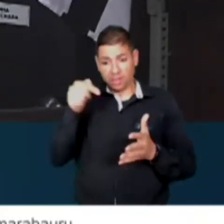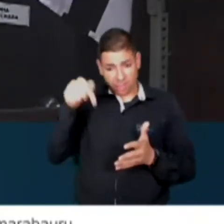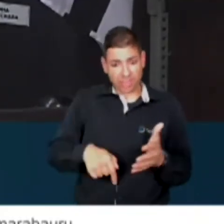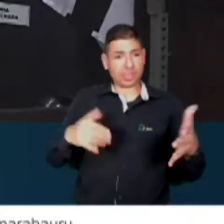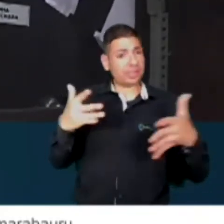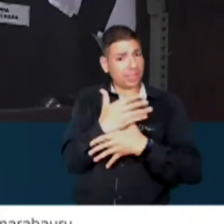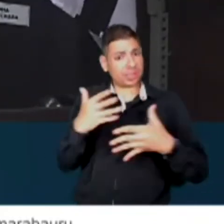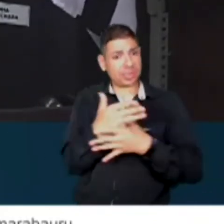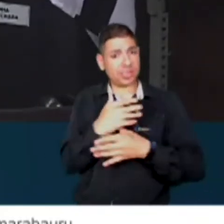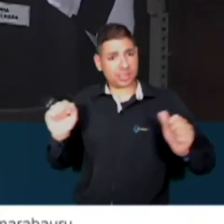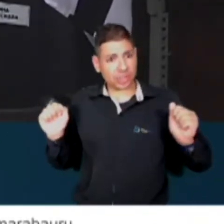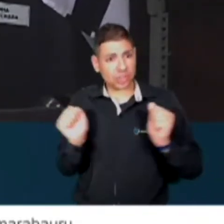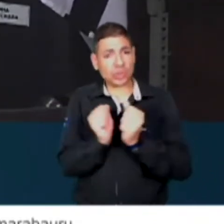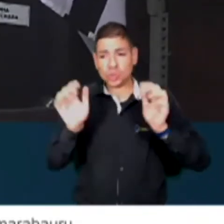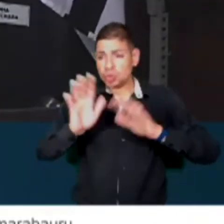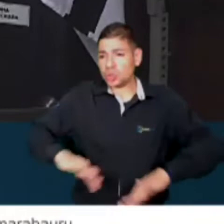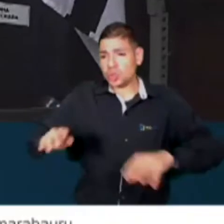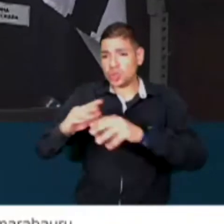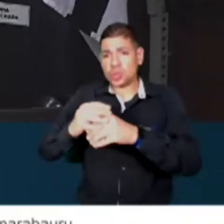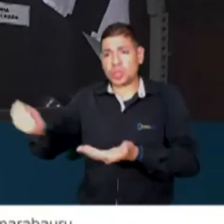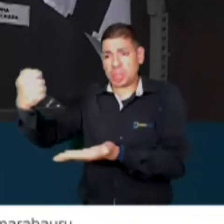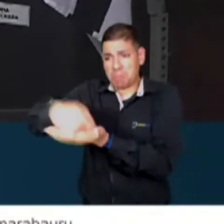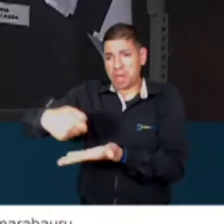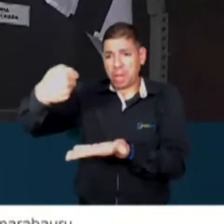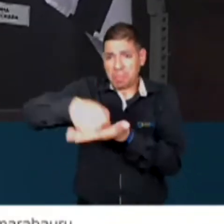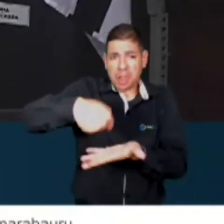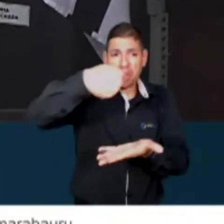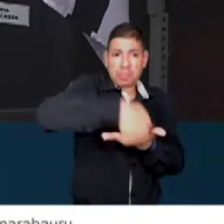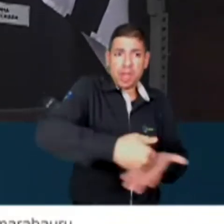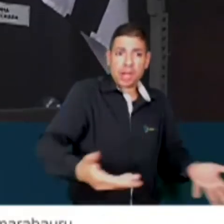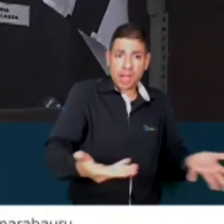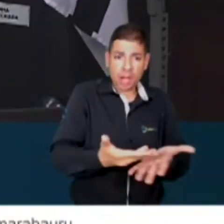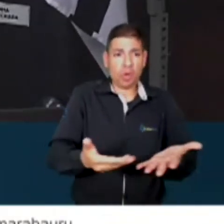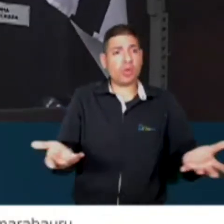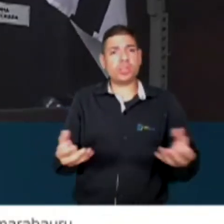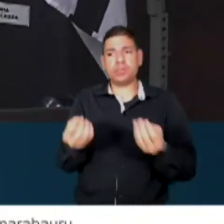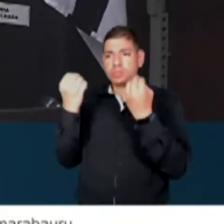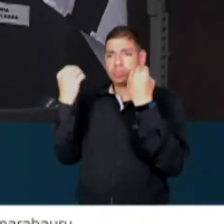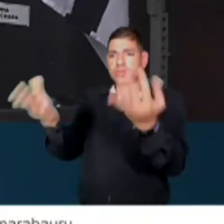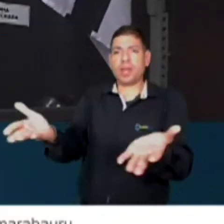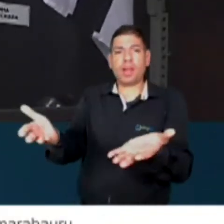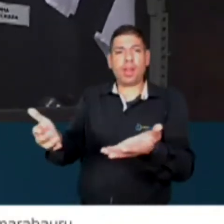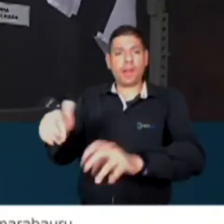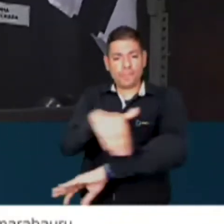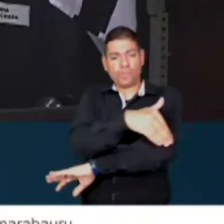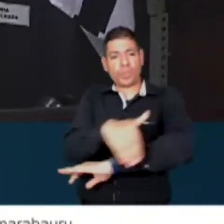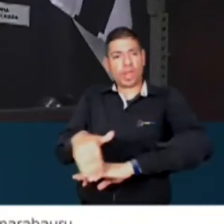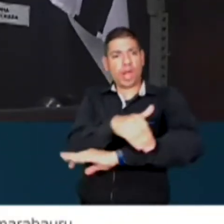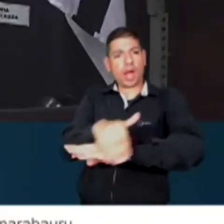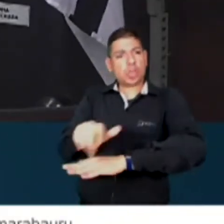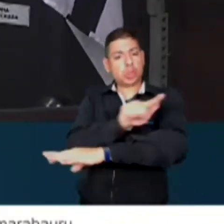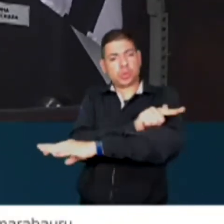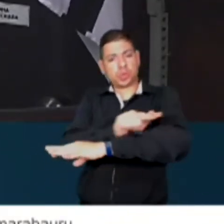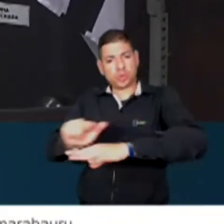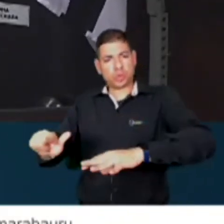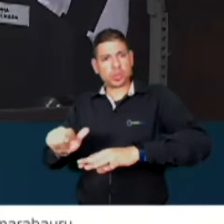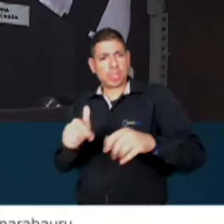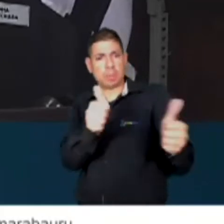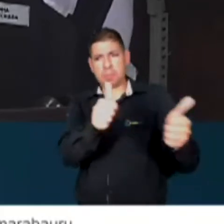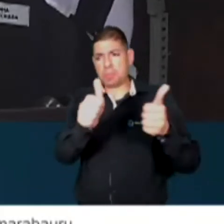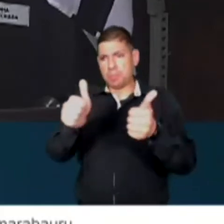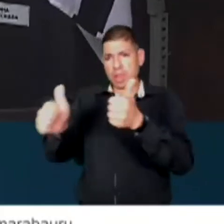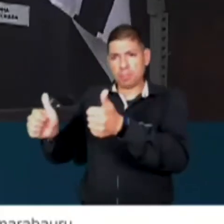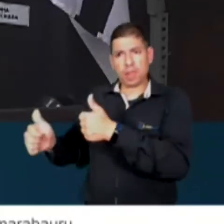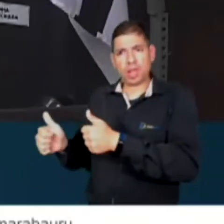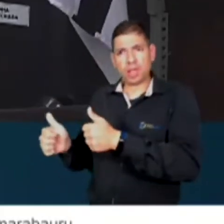que contribuíram. E hoje está lá uma rodovia duplicada. Não ficou da forma que talvez a